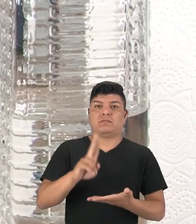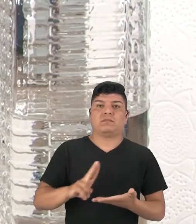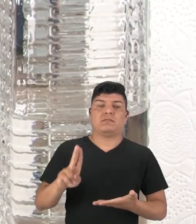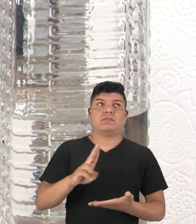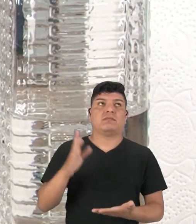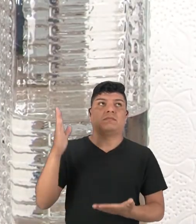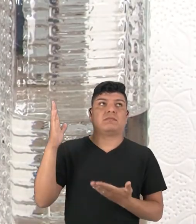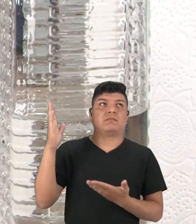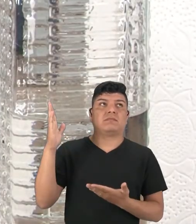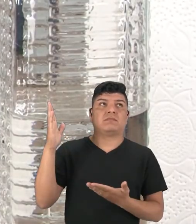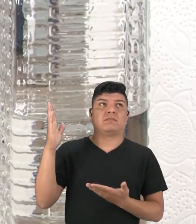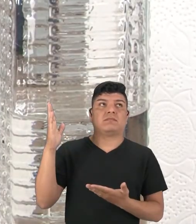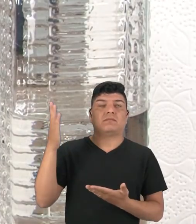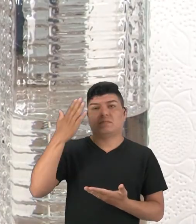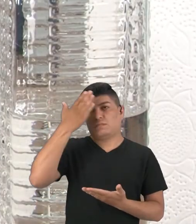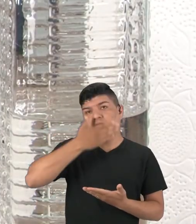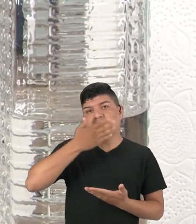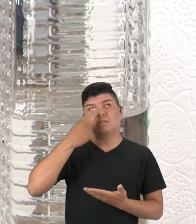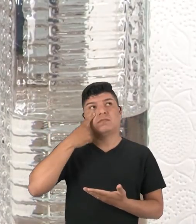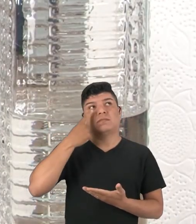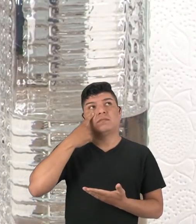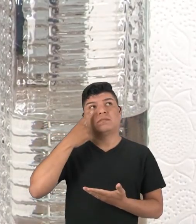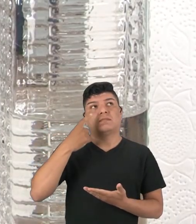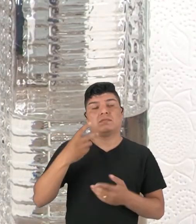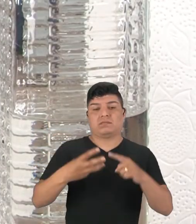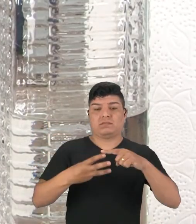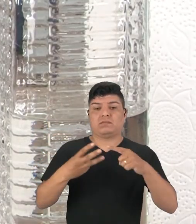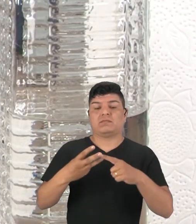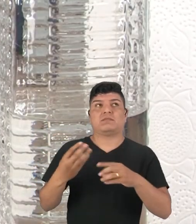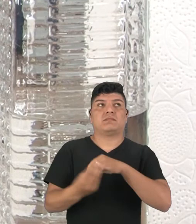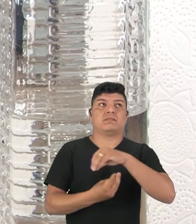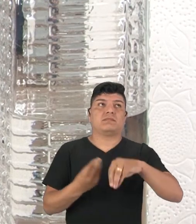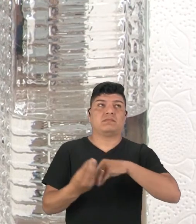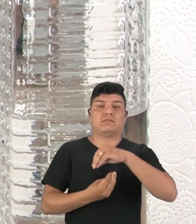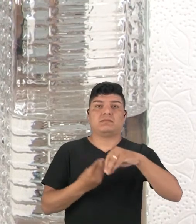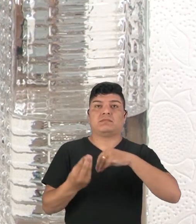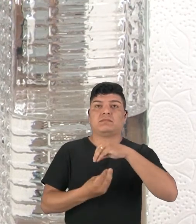aqui. Eu vou colocar aqui na frente, ó. Das três misturas que eu utilizei, ó,